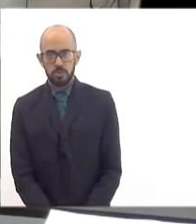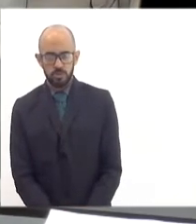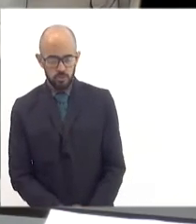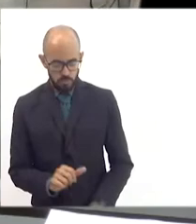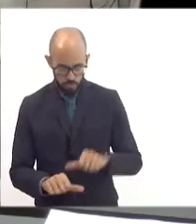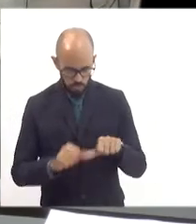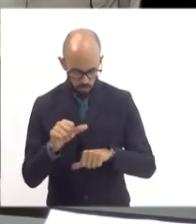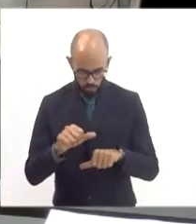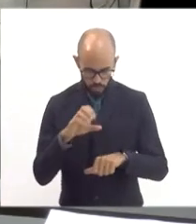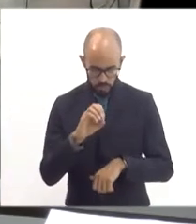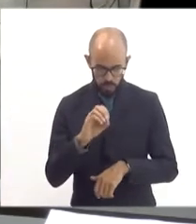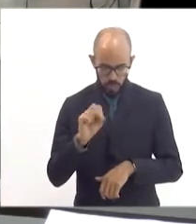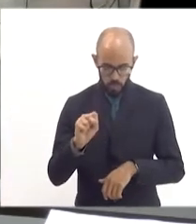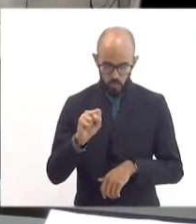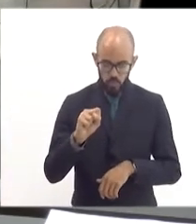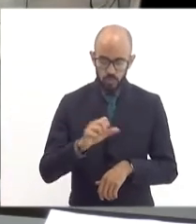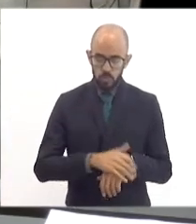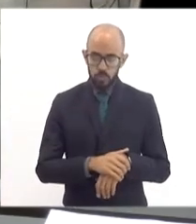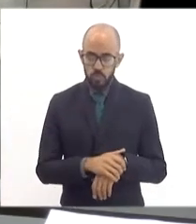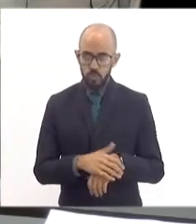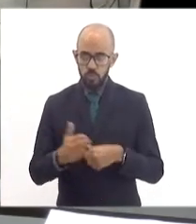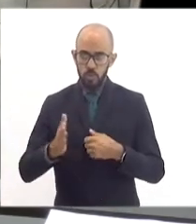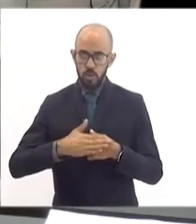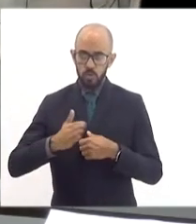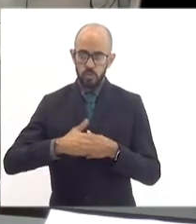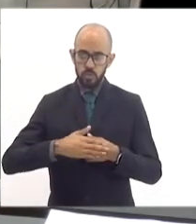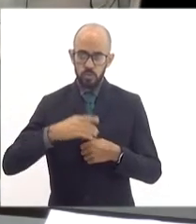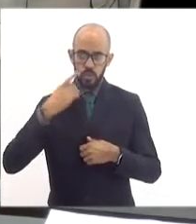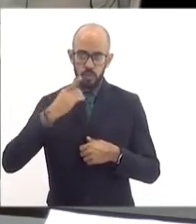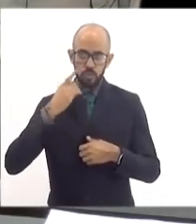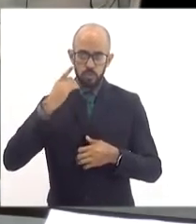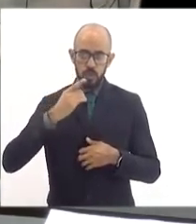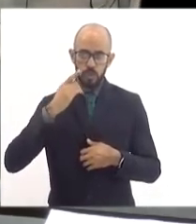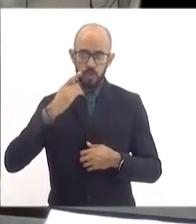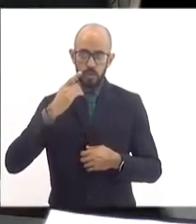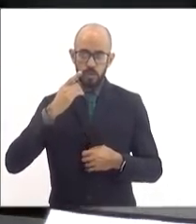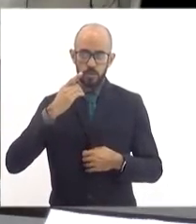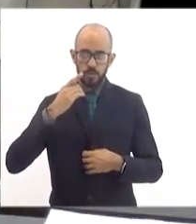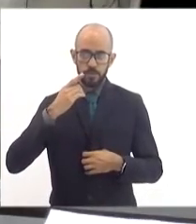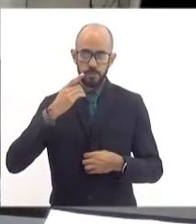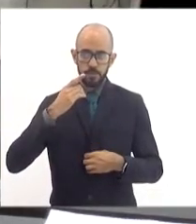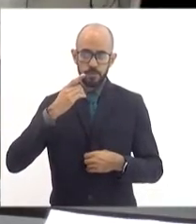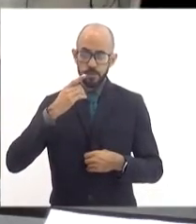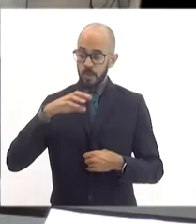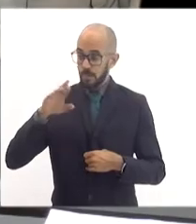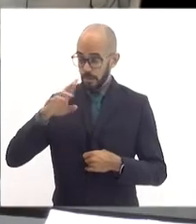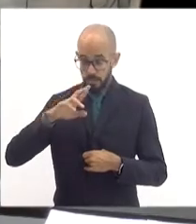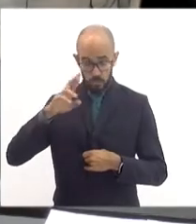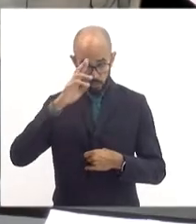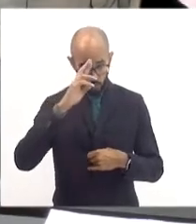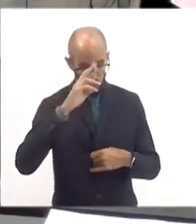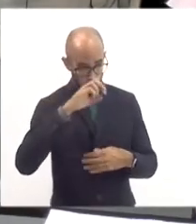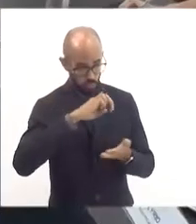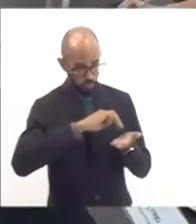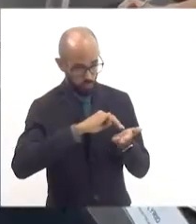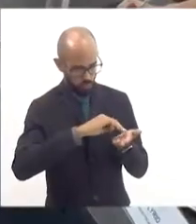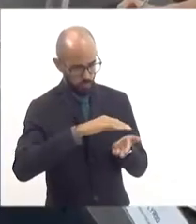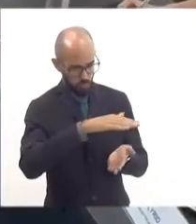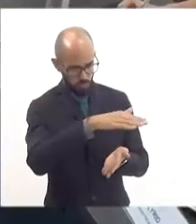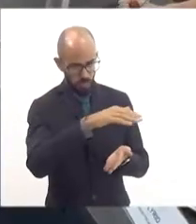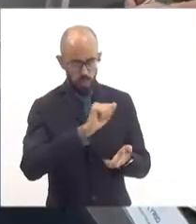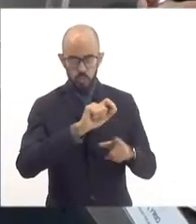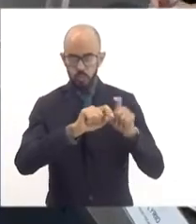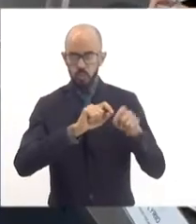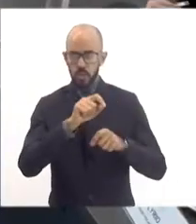Modificativa número 08, de autoria da deputada... Mas, o Nelson, deixa eu aqui